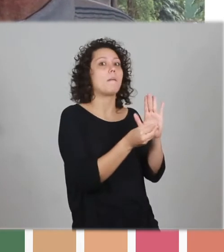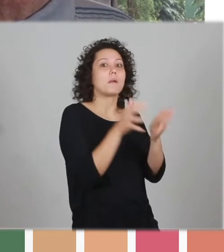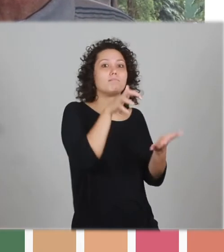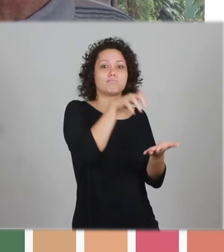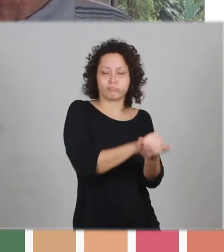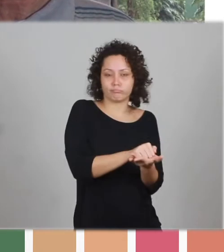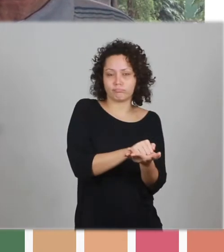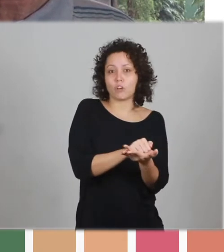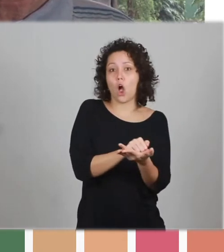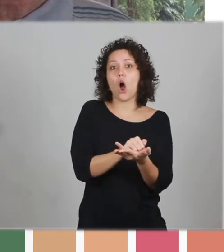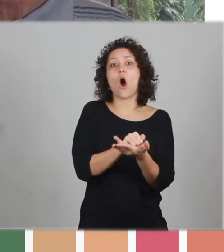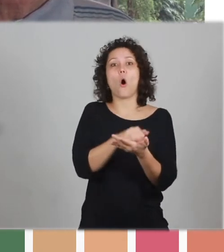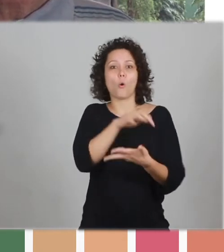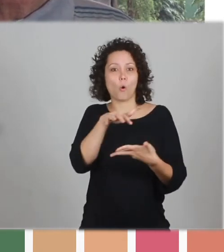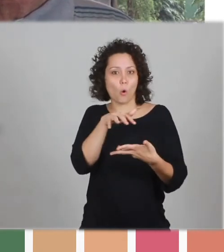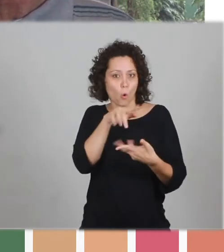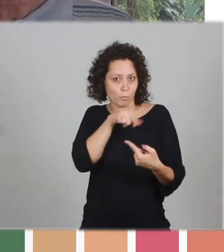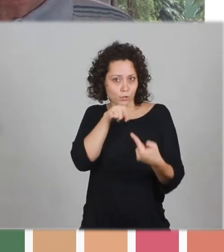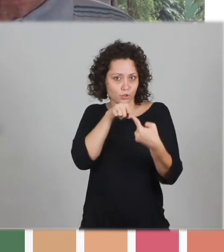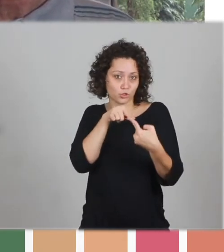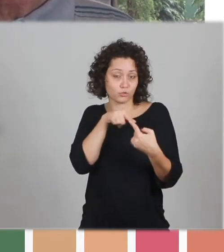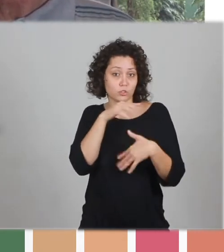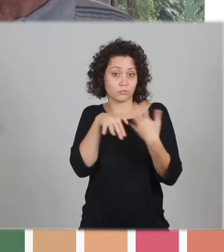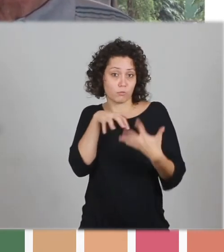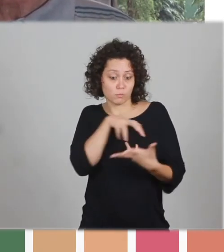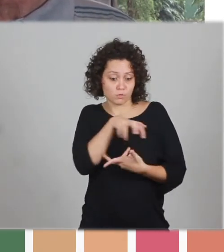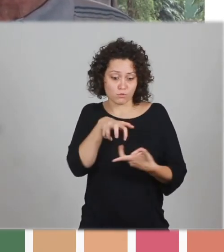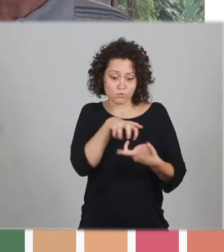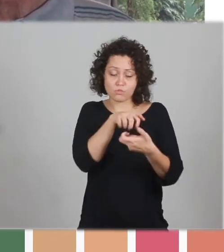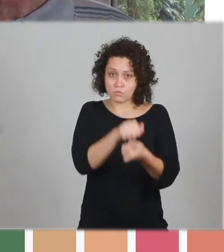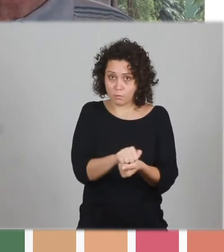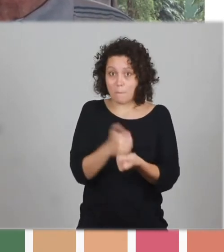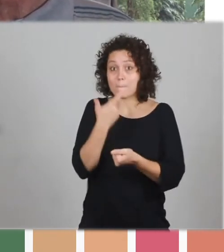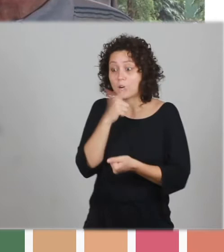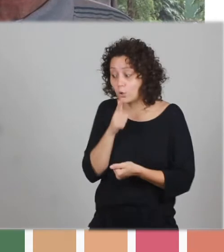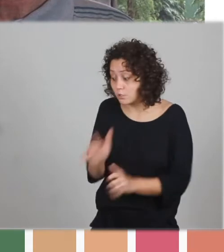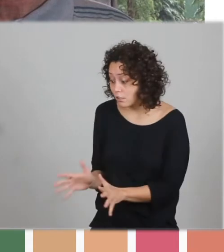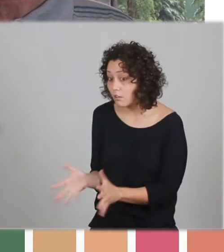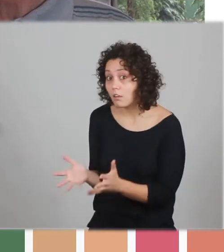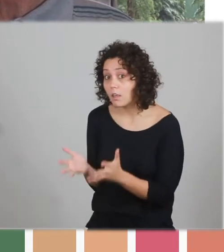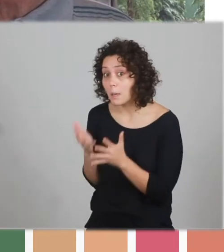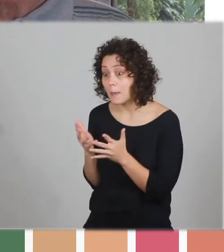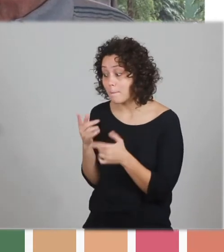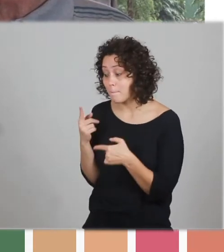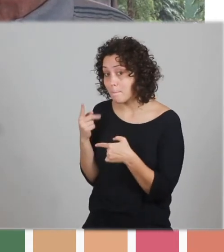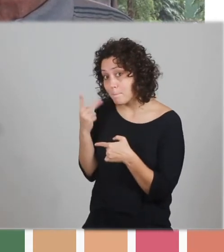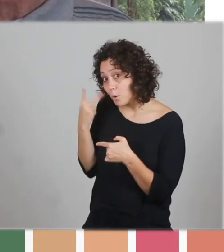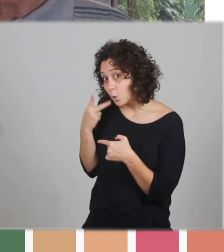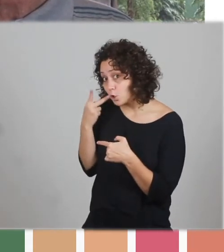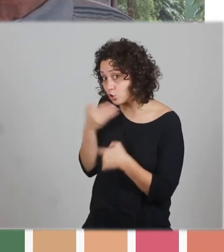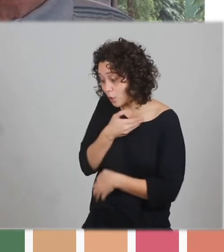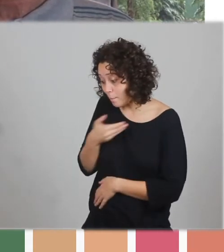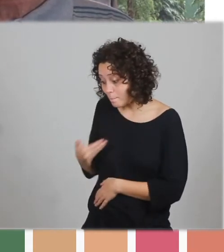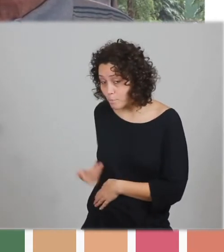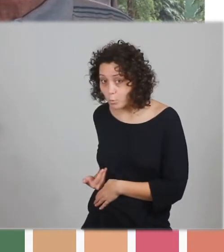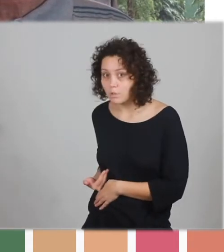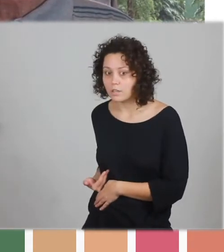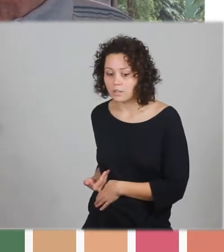Objetivos de Desenvolvimento Sustentável, sobretudo na linha de fomentar políticas públicas, pressupõe,